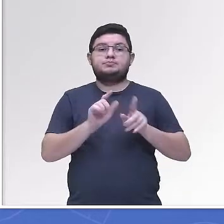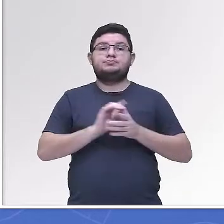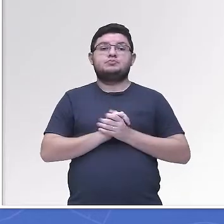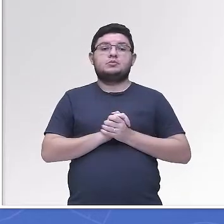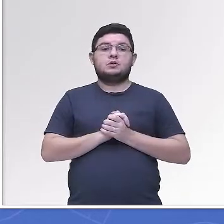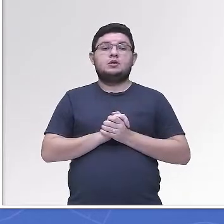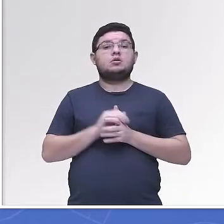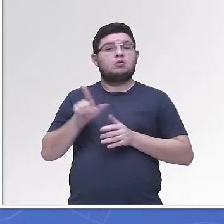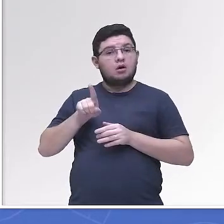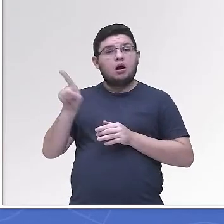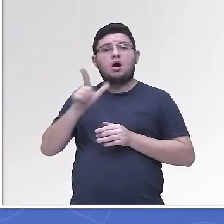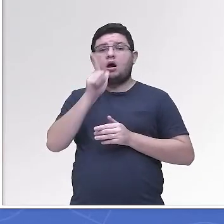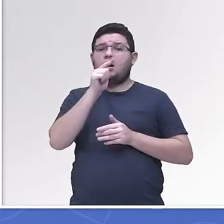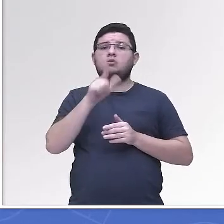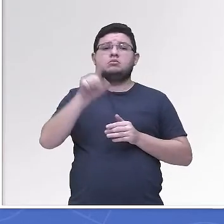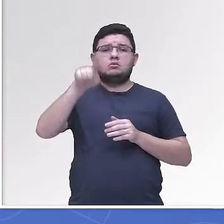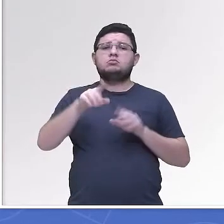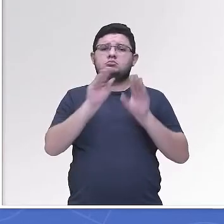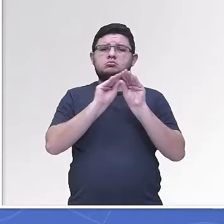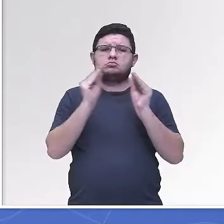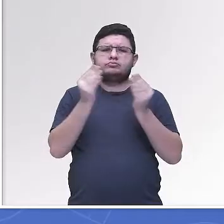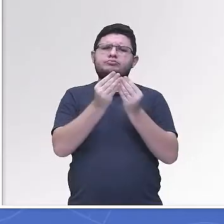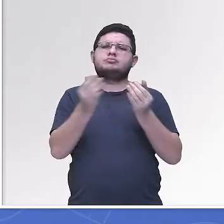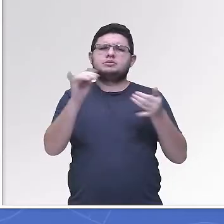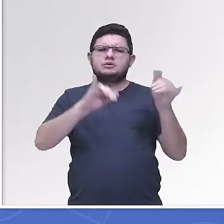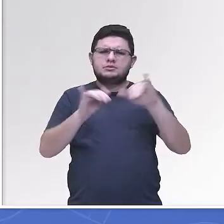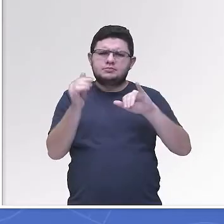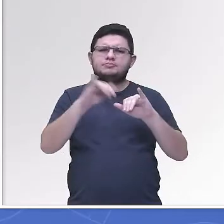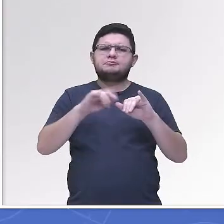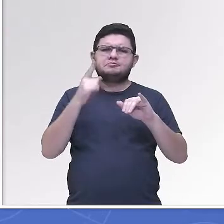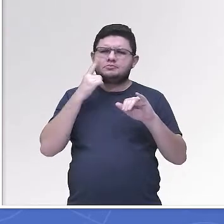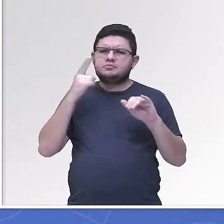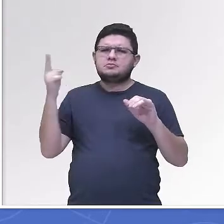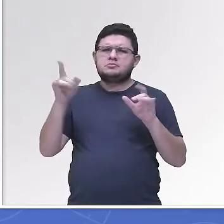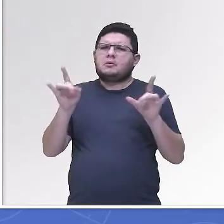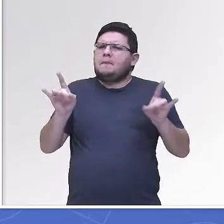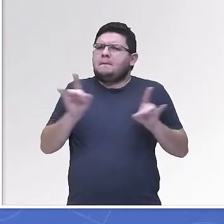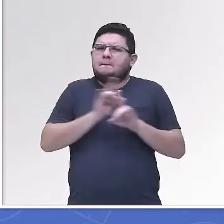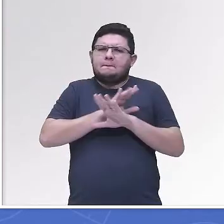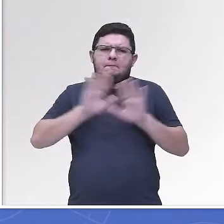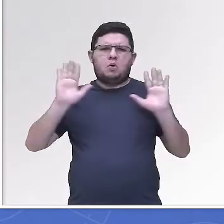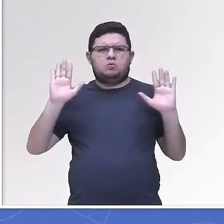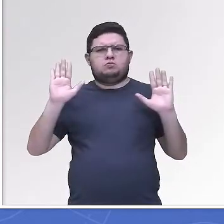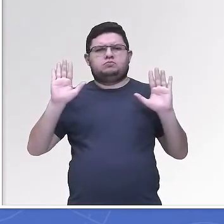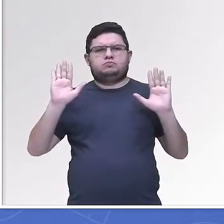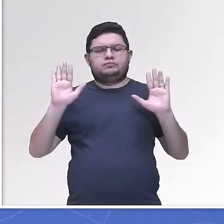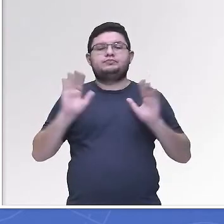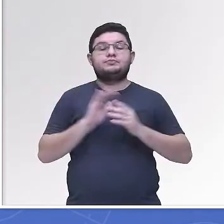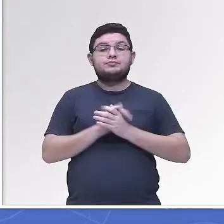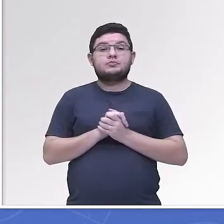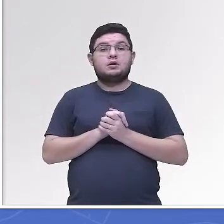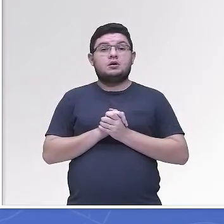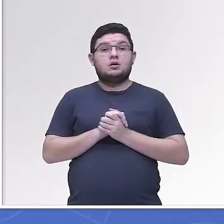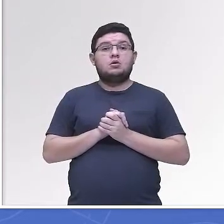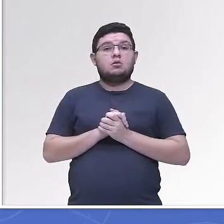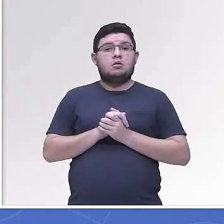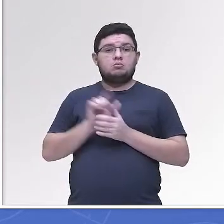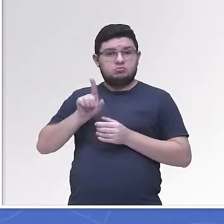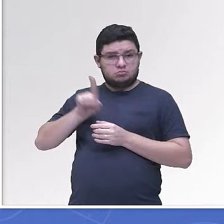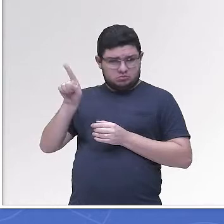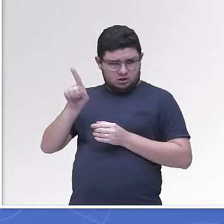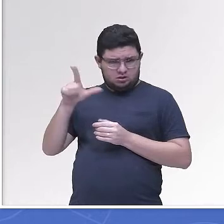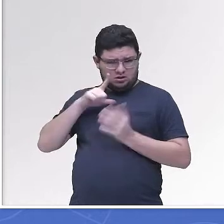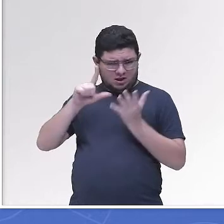substância química. Quando ela tem essas características, essas propriedades bem definidas, dizemos que ela é uma